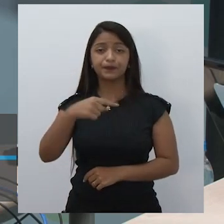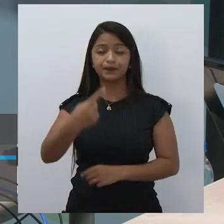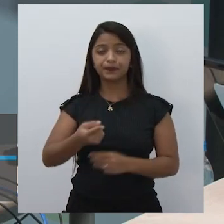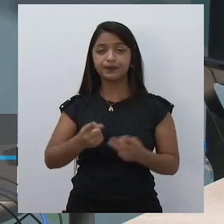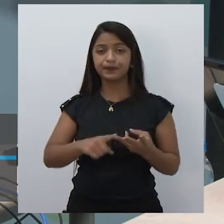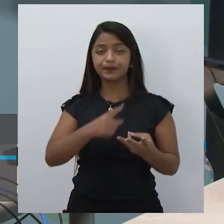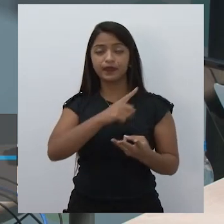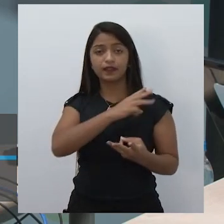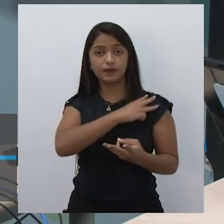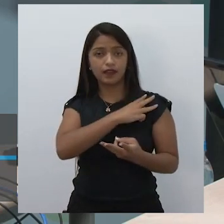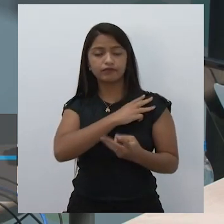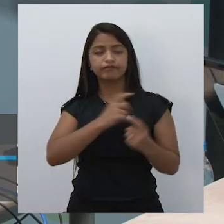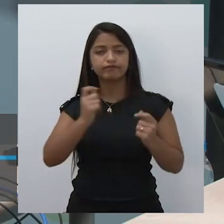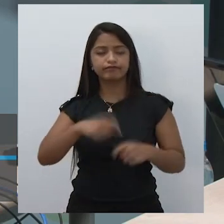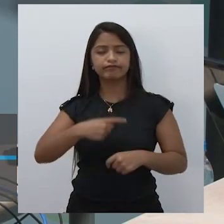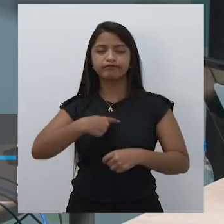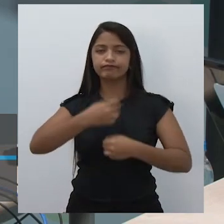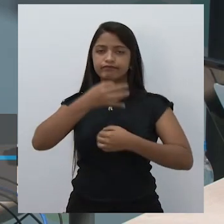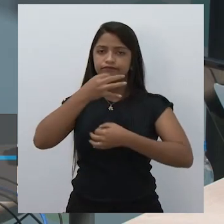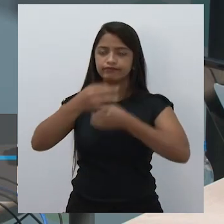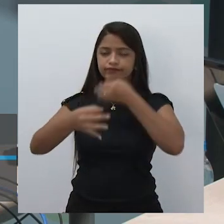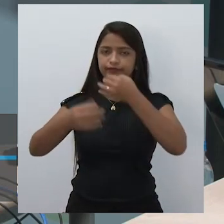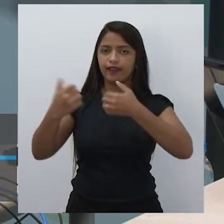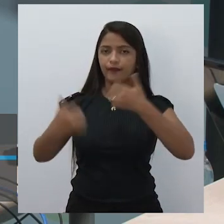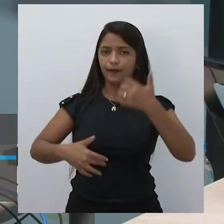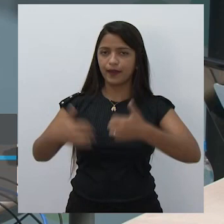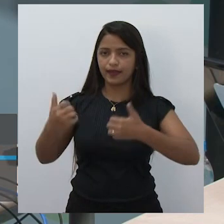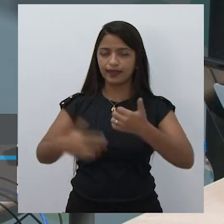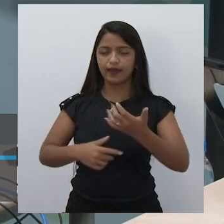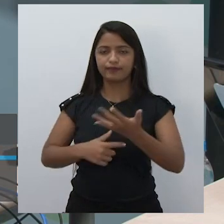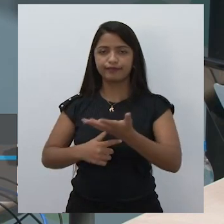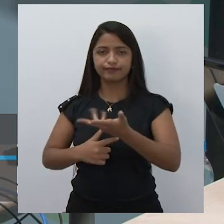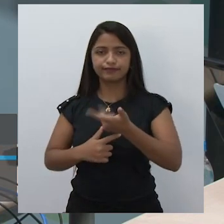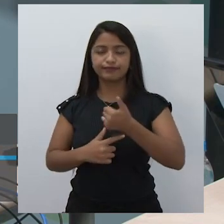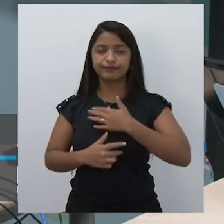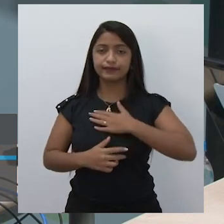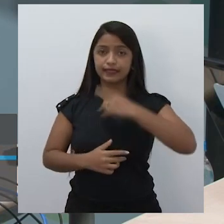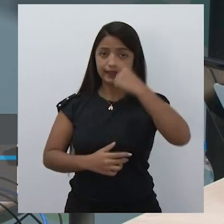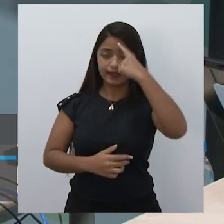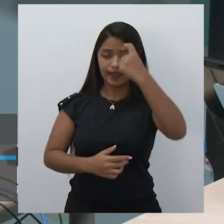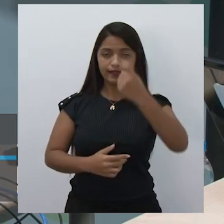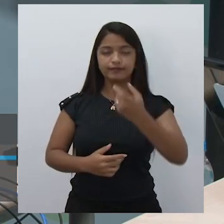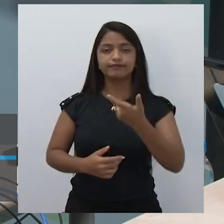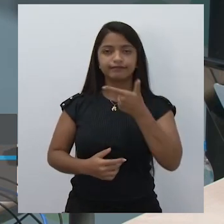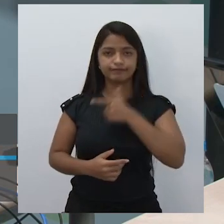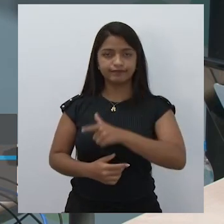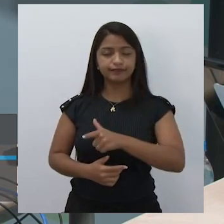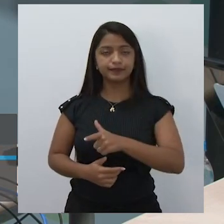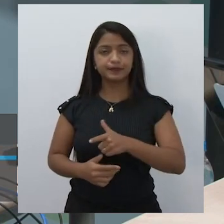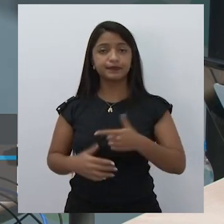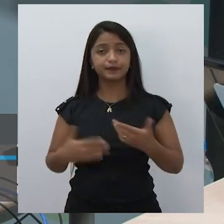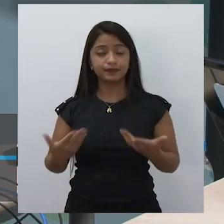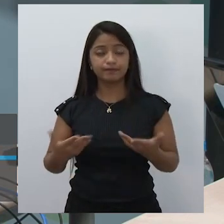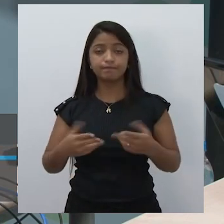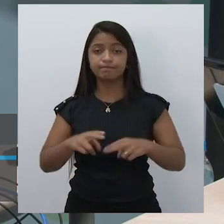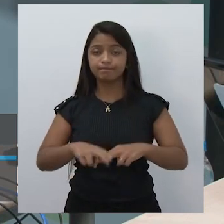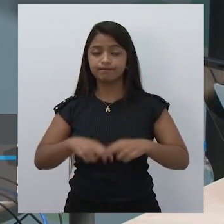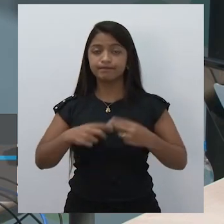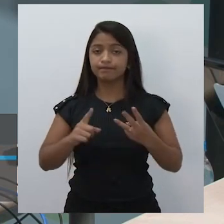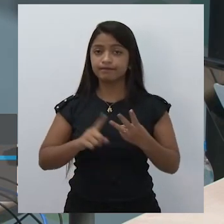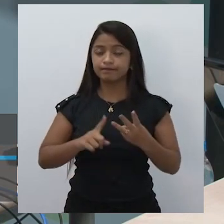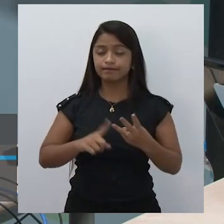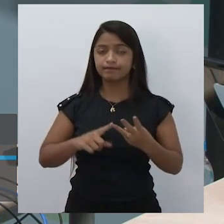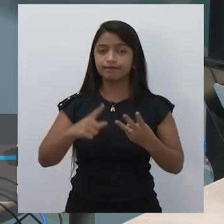né? Do argumento, de argumentar, de trazer ideias, né? E para isso, né? Uma visão um pouco mais ampliada, né? De